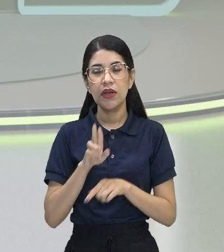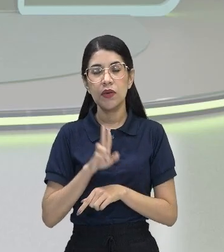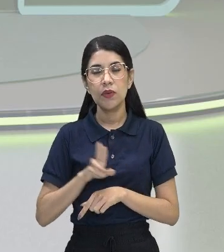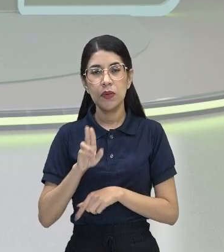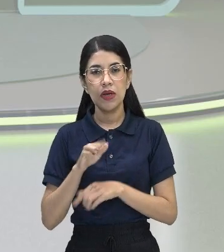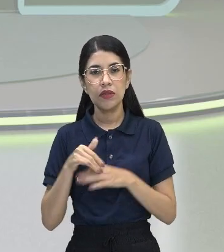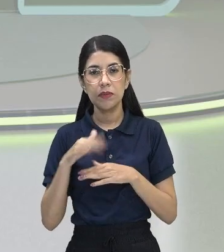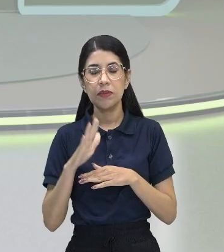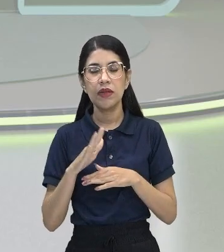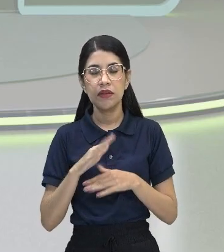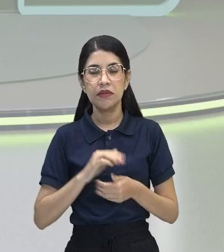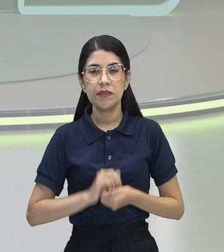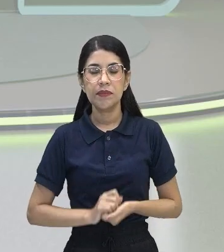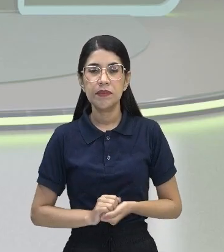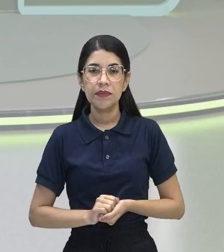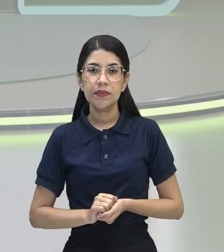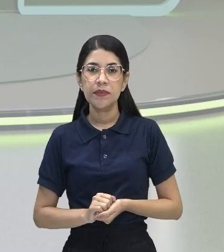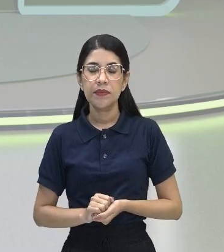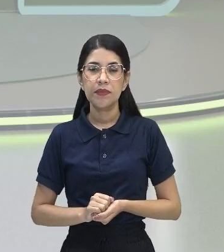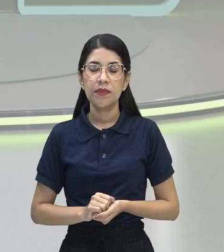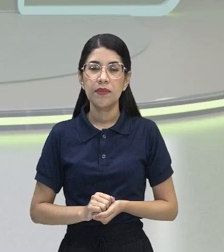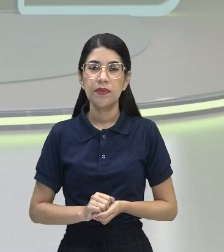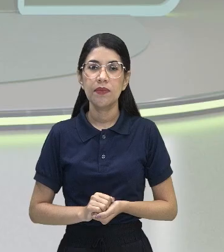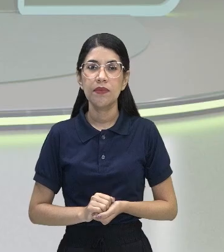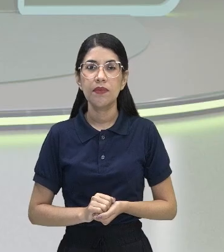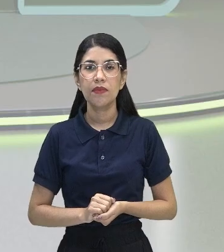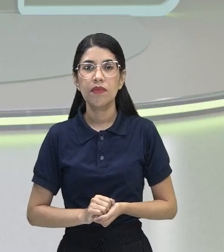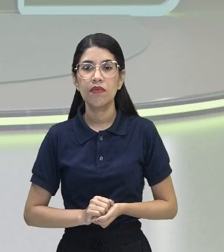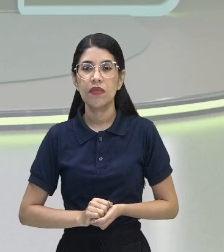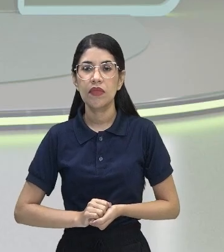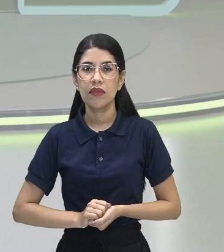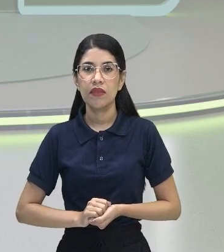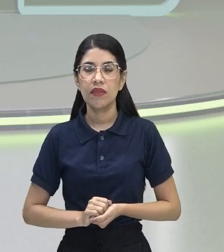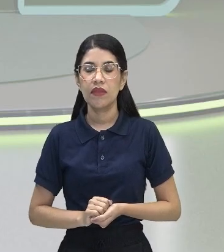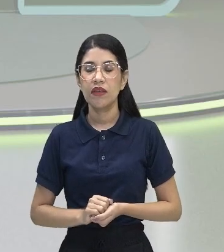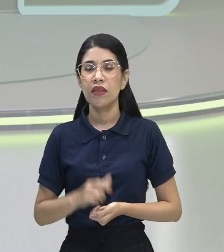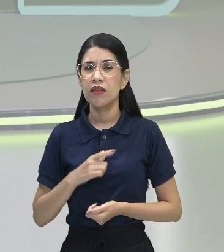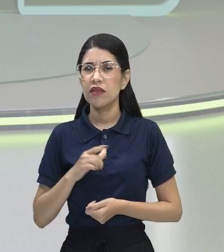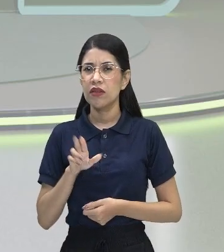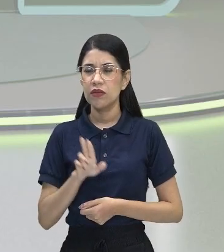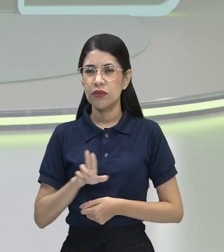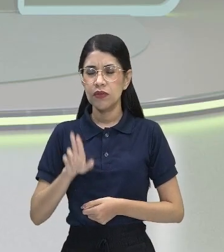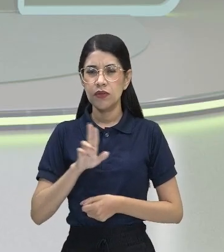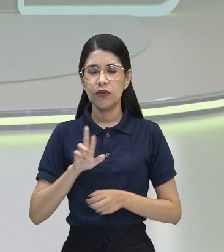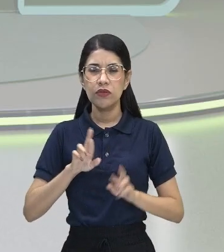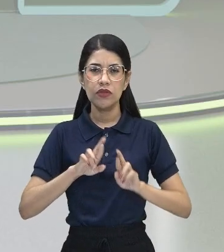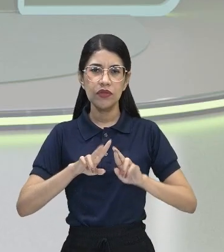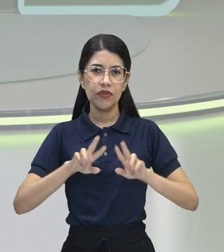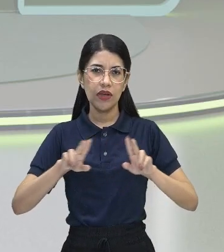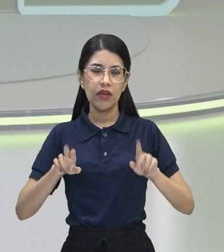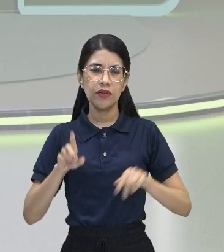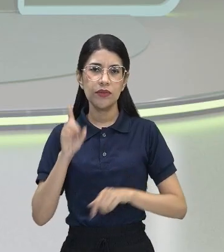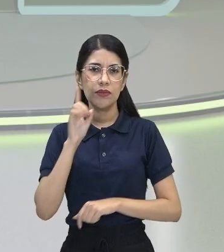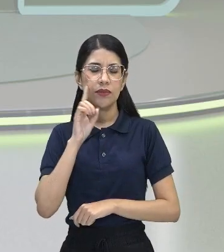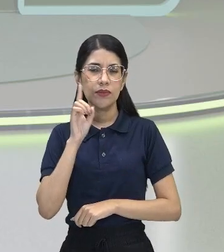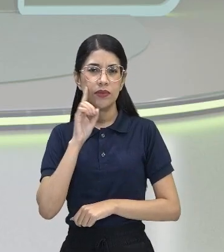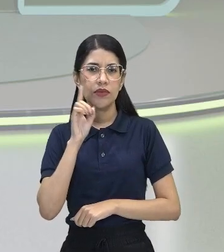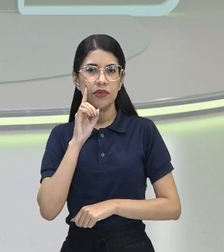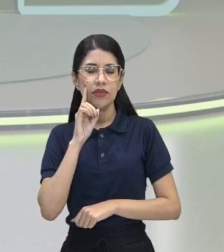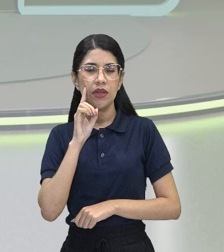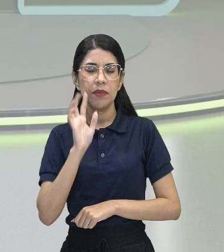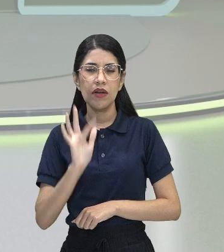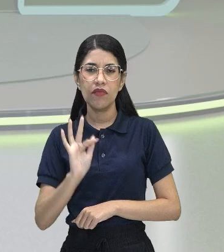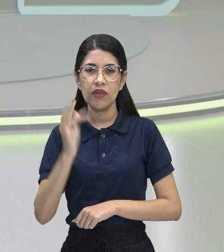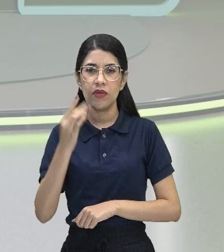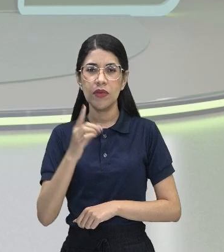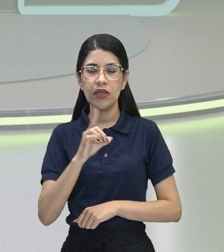as casas e assim por diante. Então, nós temos aí várias aplicações do nosso cotidiano para o fenômeno